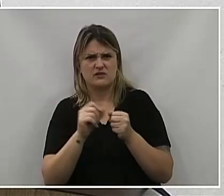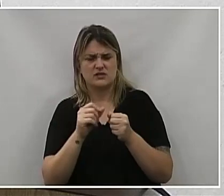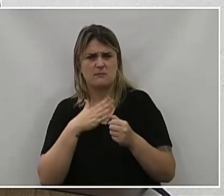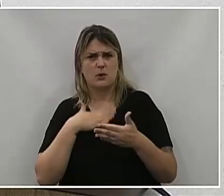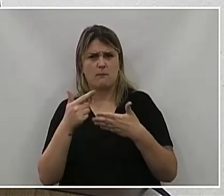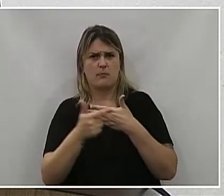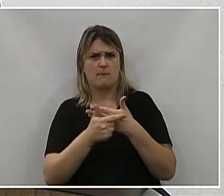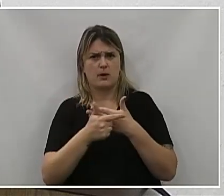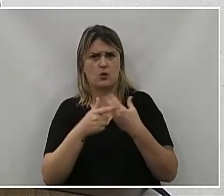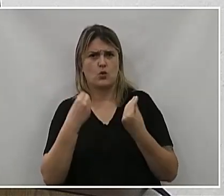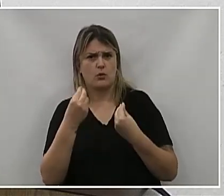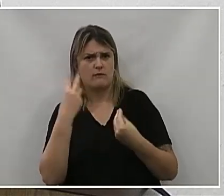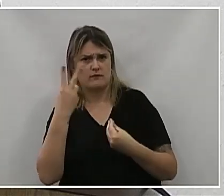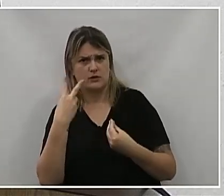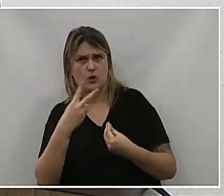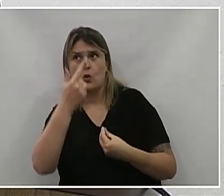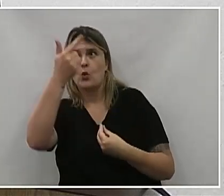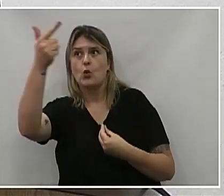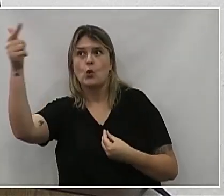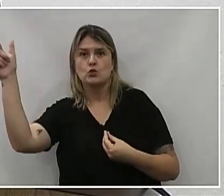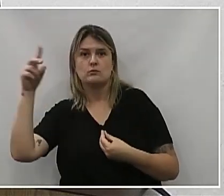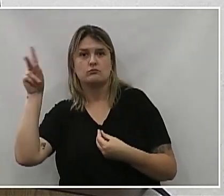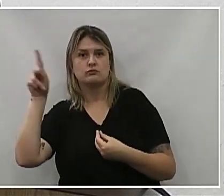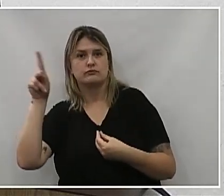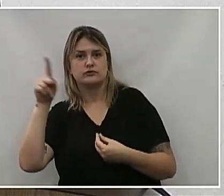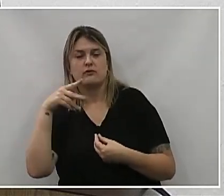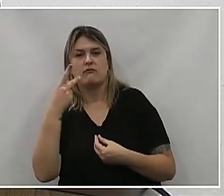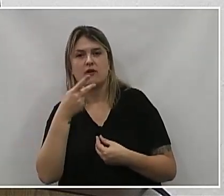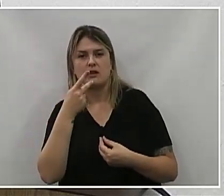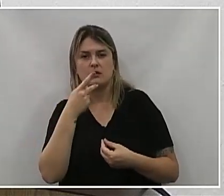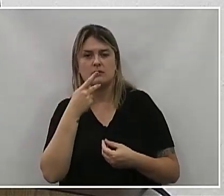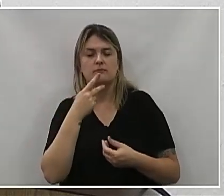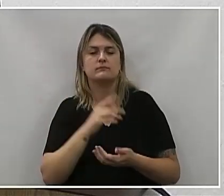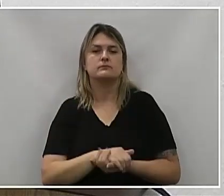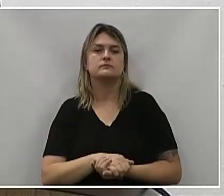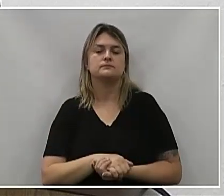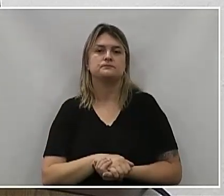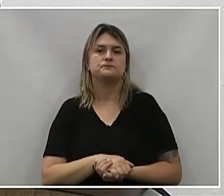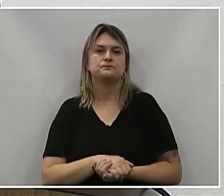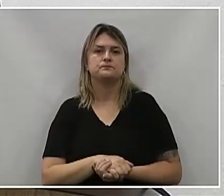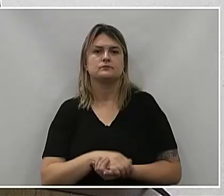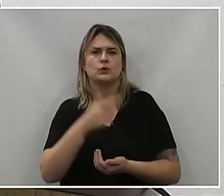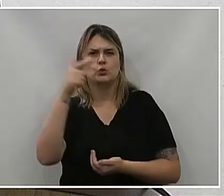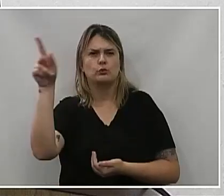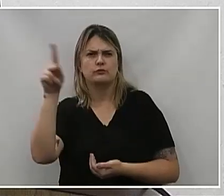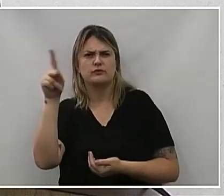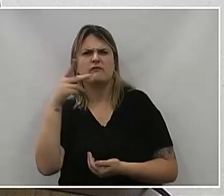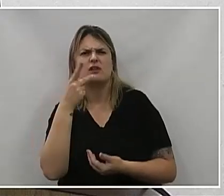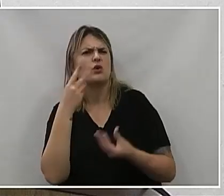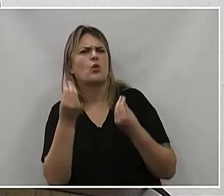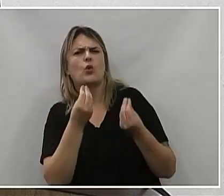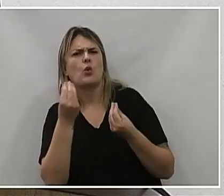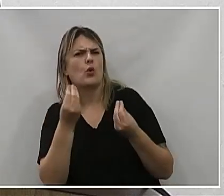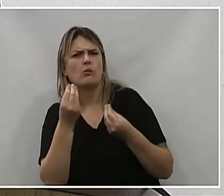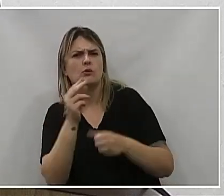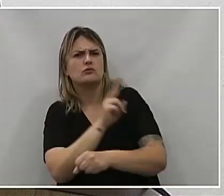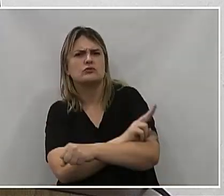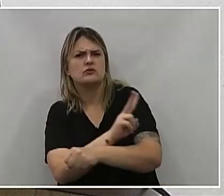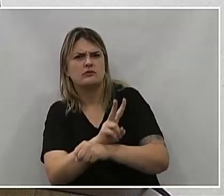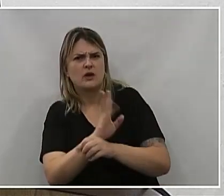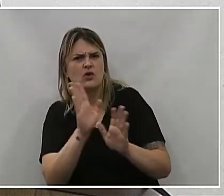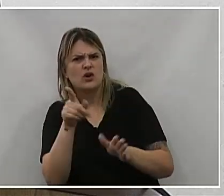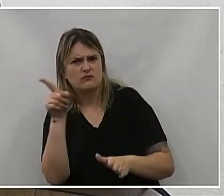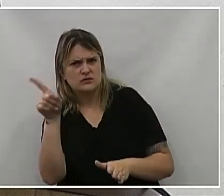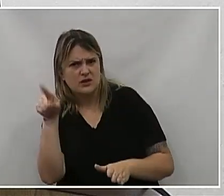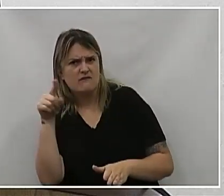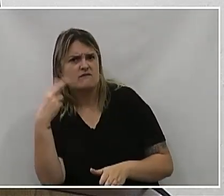papel como vereador. Eu sou cobrado dos outros colegas lá na Uniuv, de uma grande parcela dos professores que cobram. Como está a situação da Uniuv? Agora você é vereador,